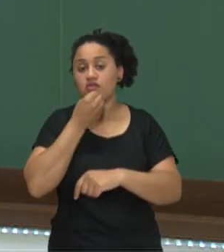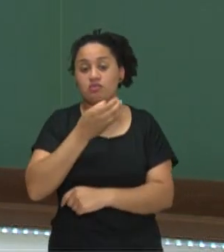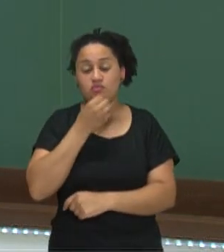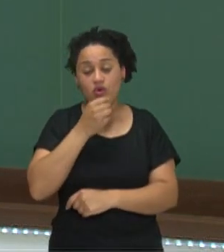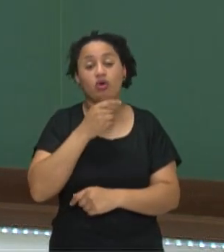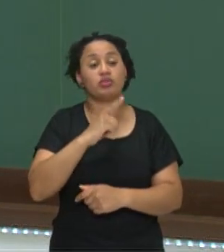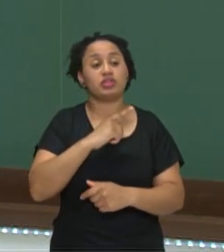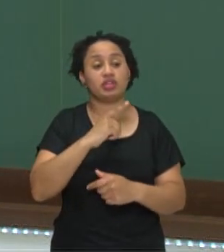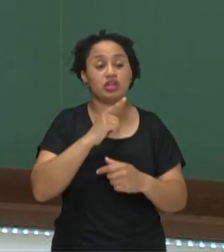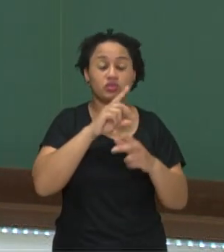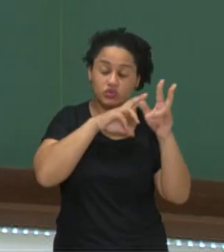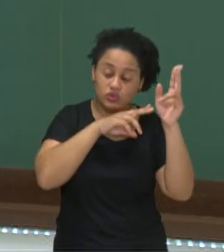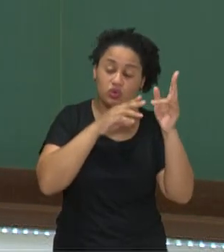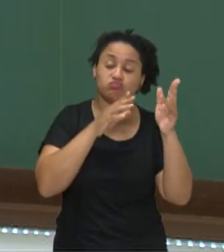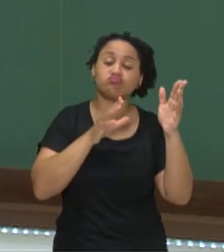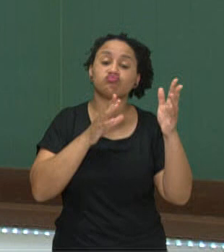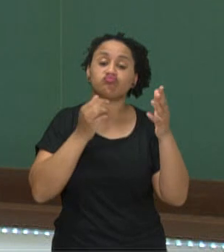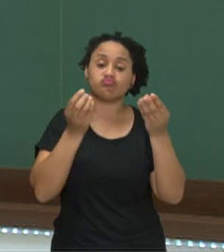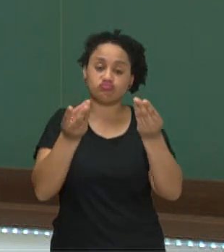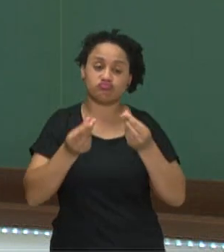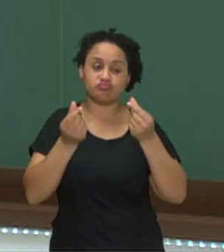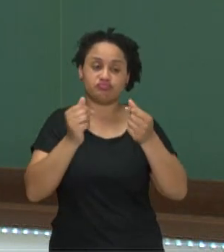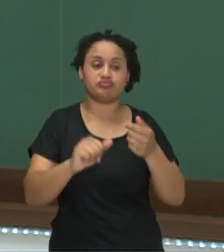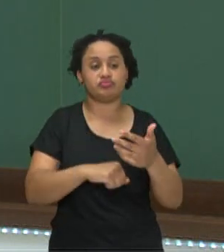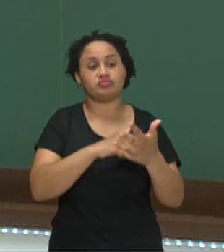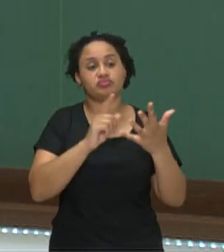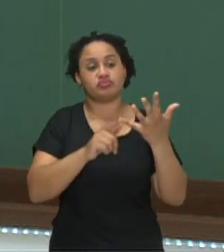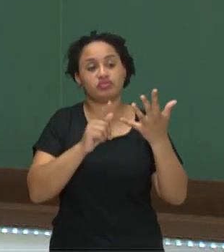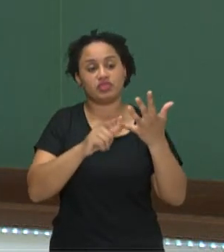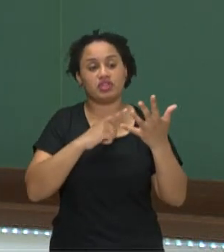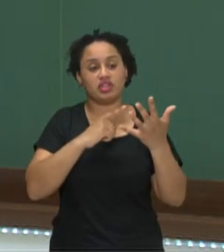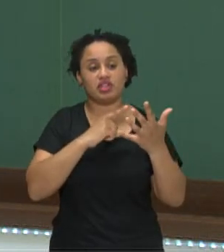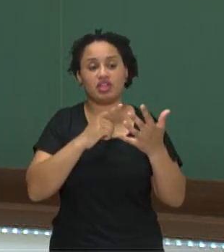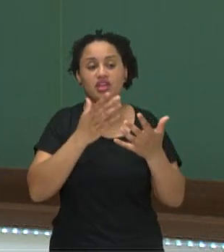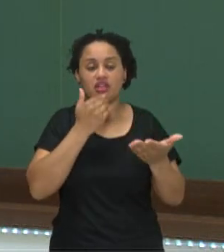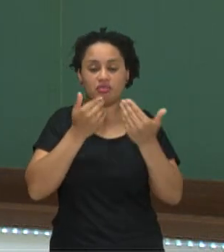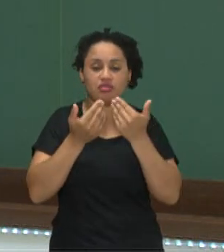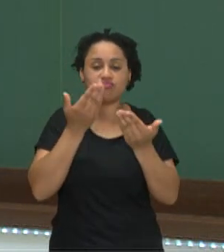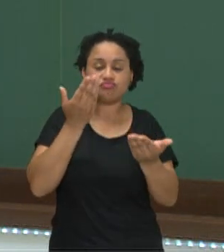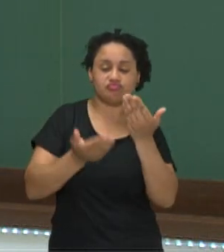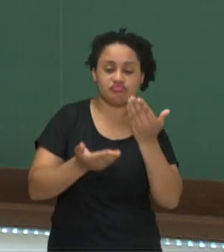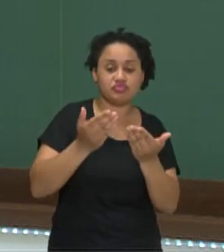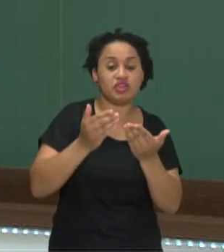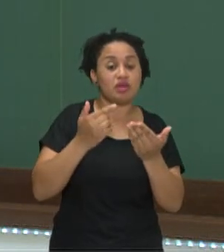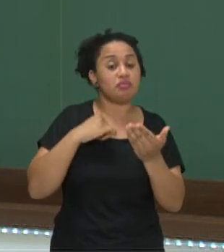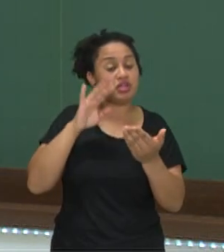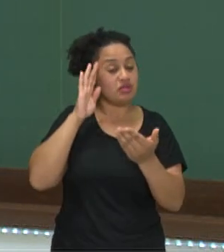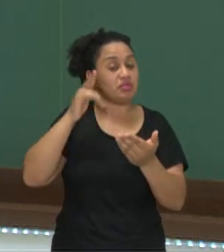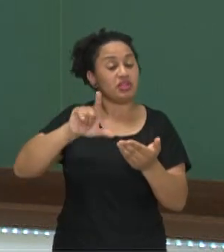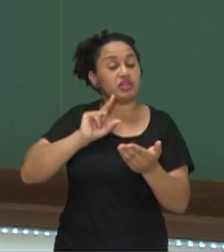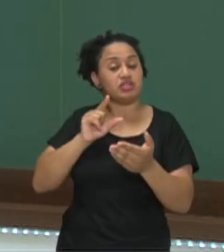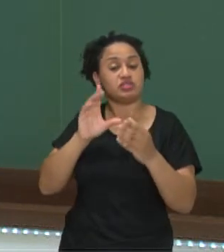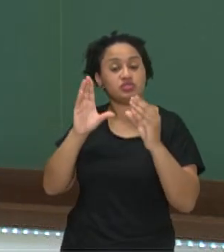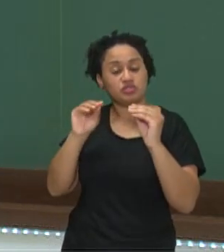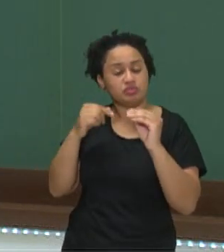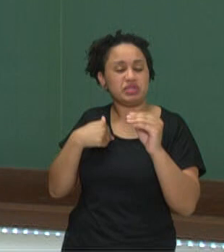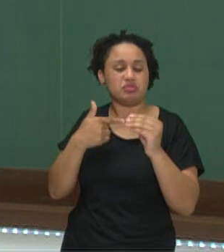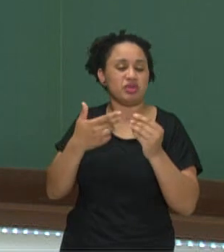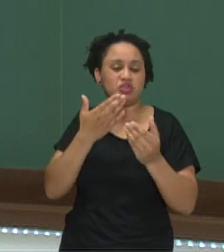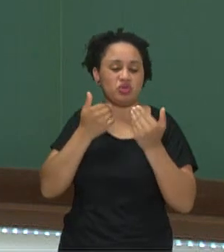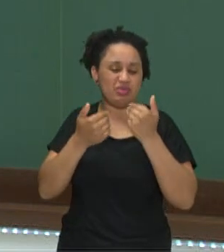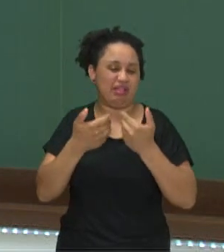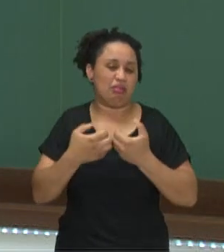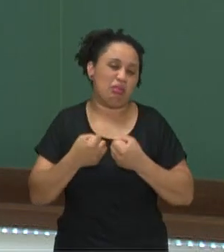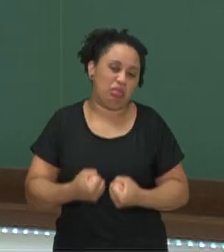de qualidade. Uma alimentação saudável e equilibrada, principalmente antes de dormir, nada de alimentos pesados, né, para que você